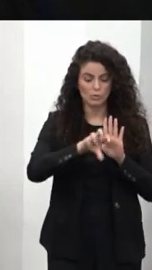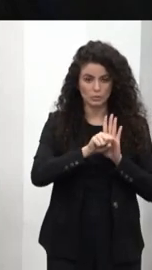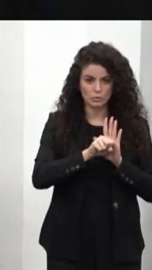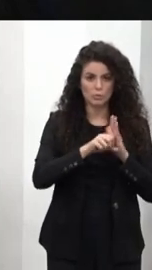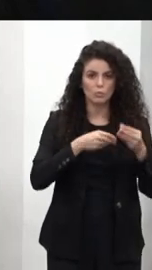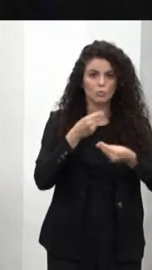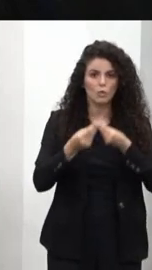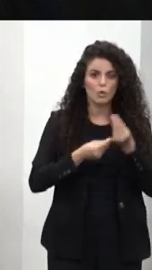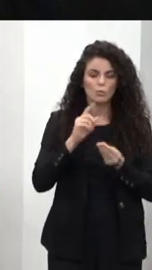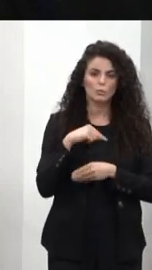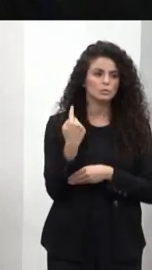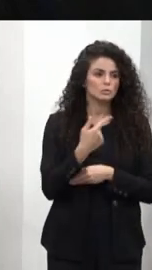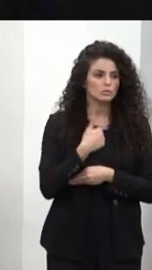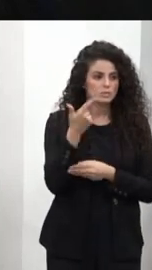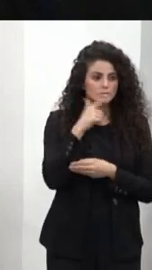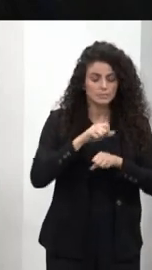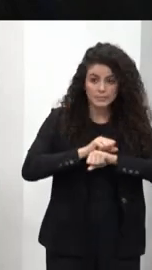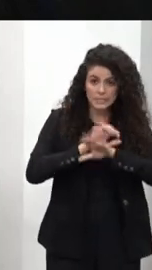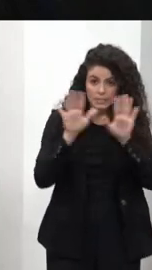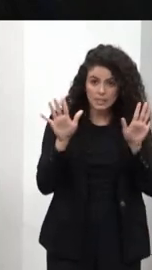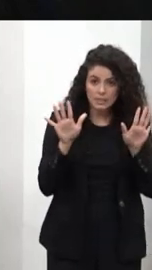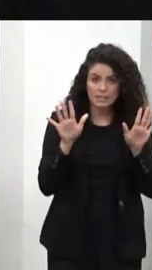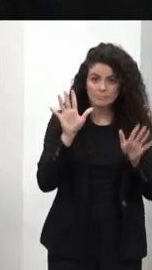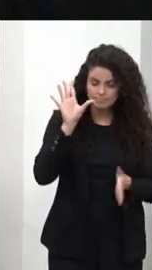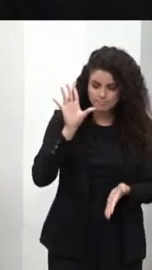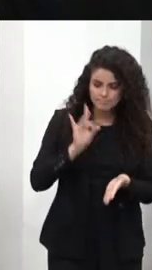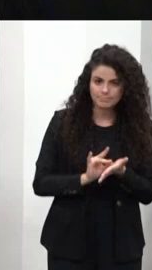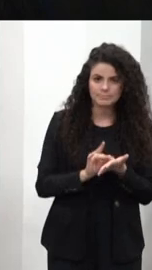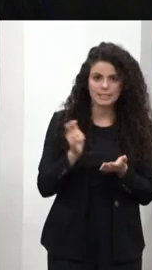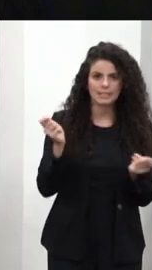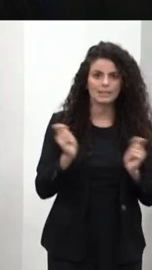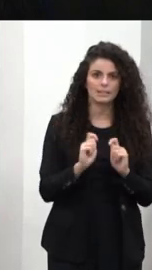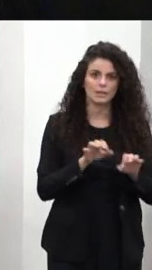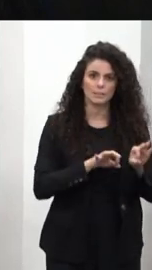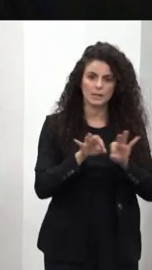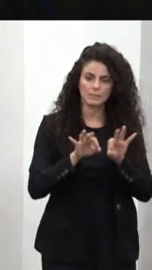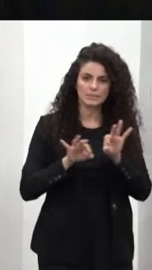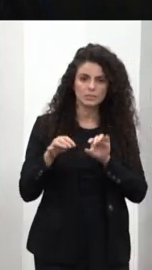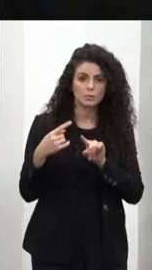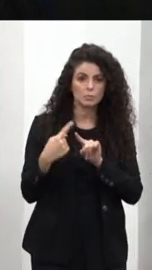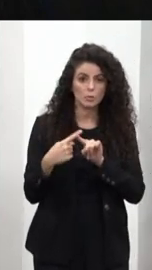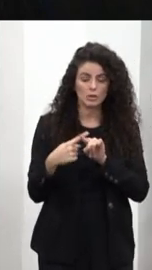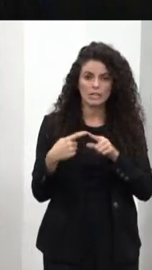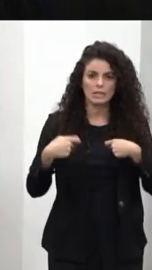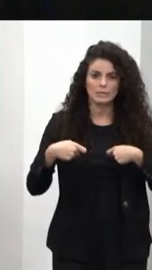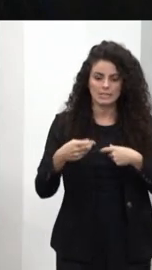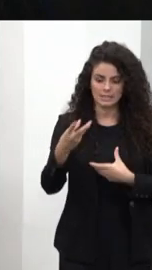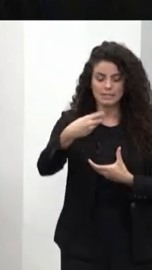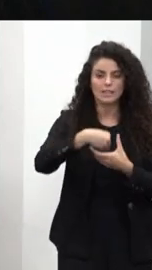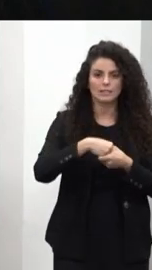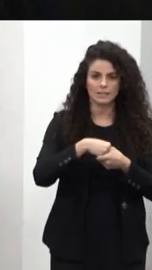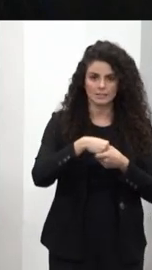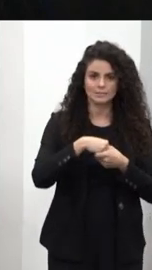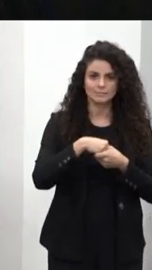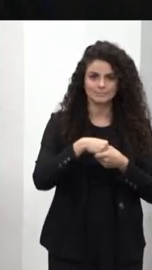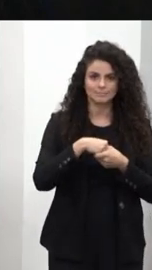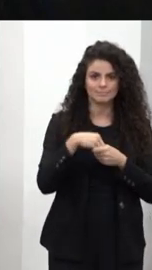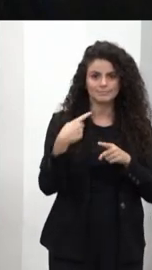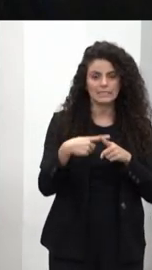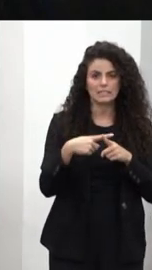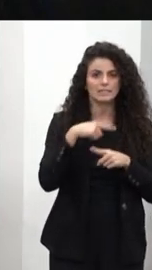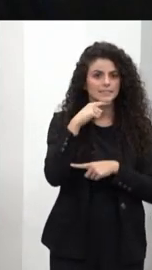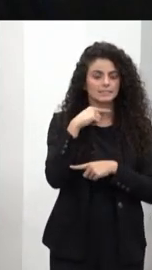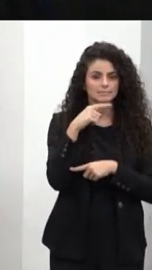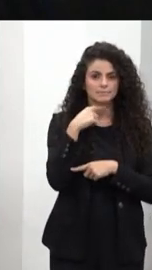que a gente como é que tem que ficar claro o suficiente de que podem remanejar porque até onde eu saiba isso tem que estar previsto que senão não dá para remanejar depois